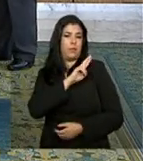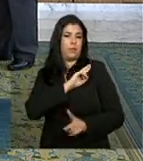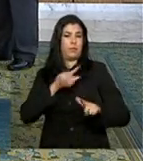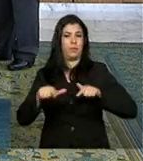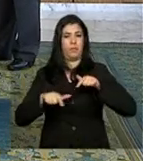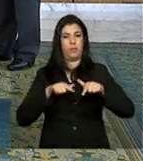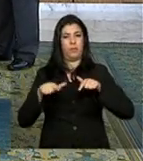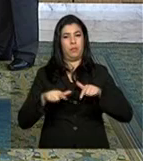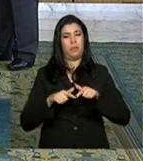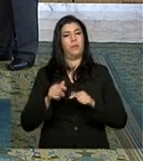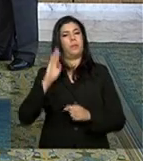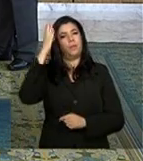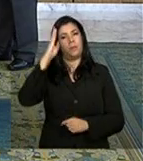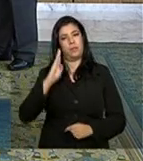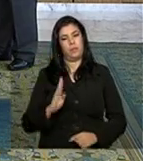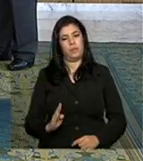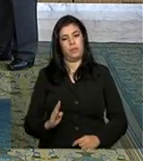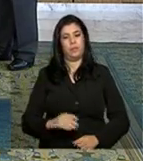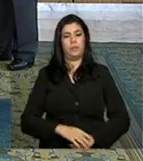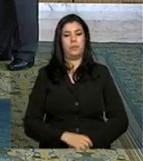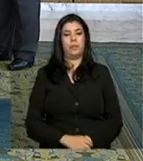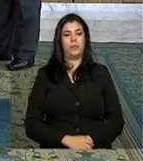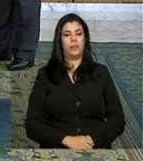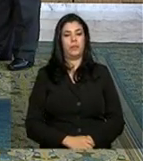aqui no Brasil.